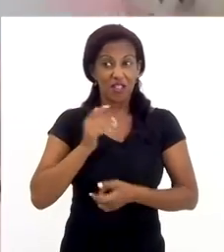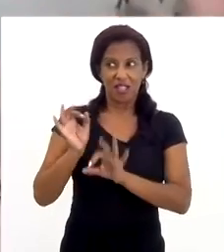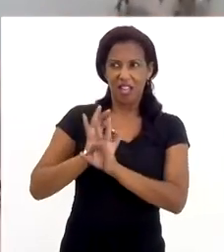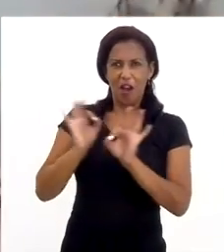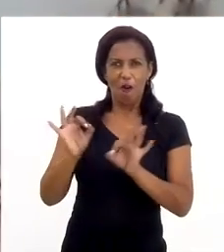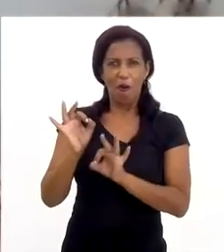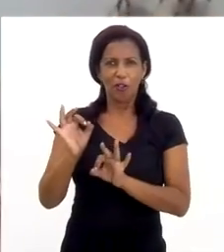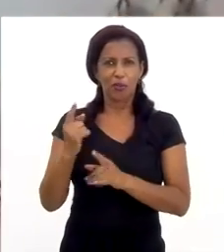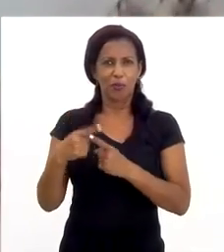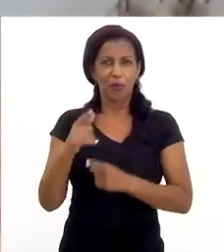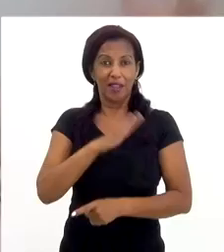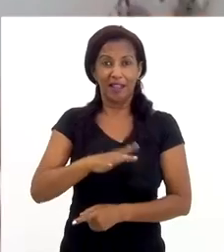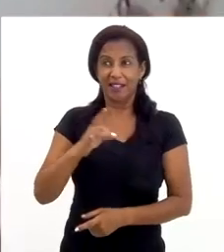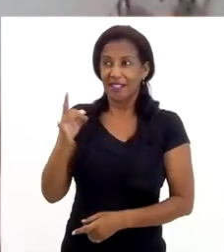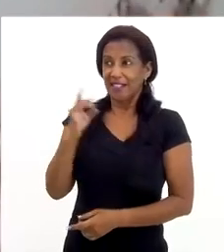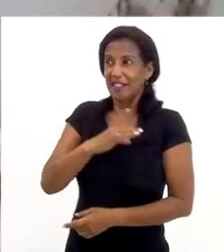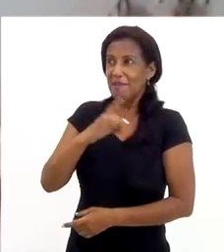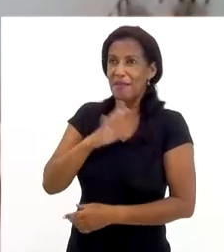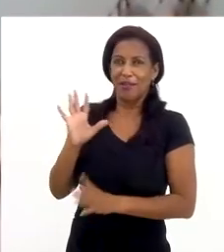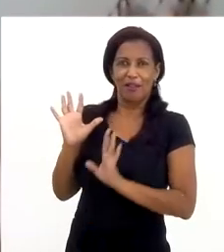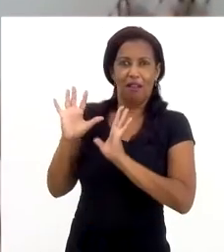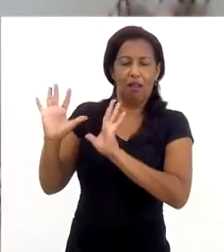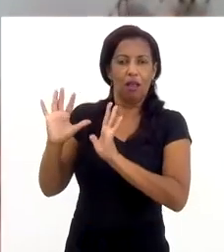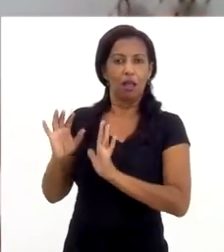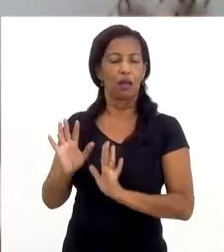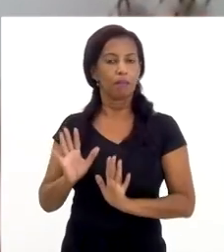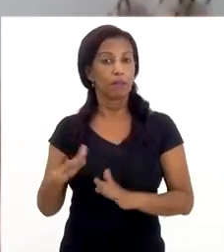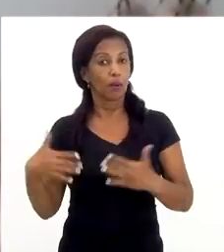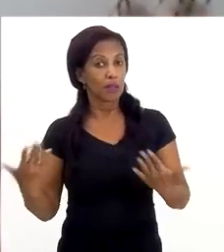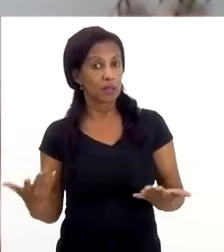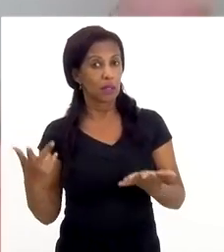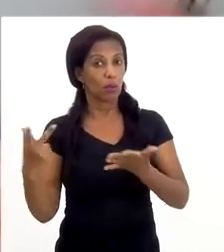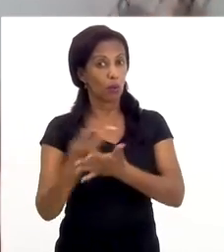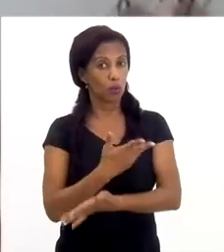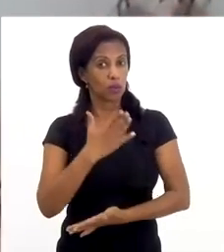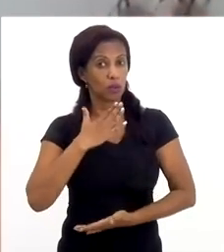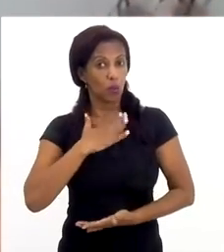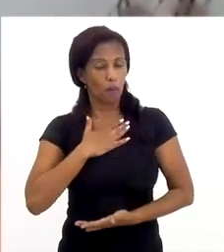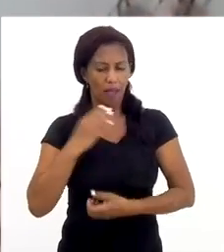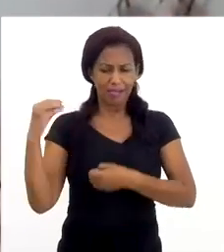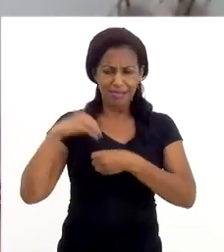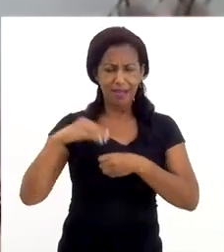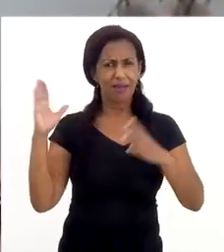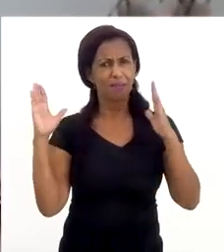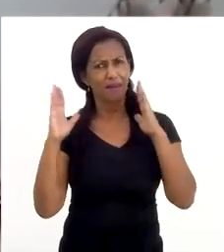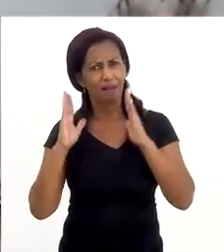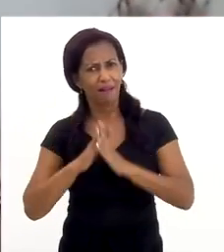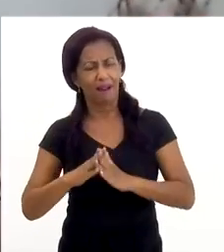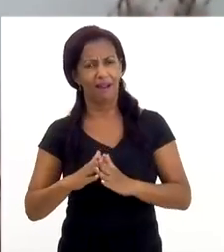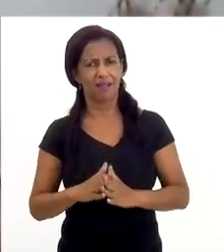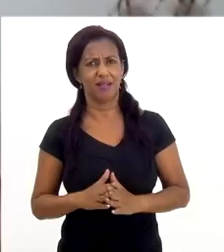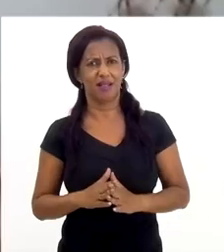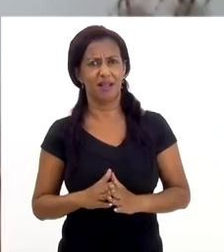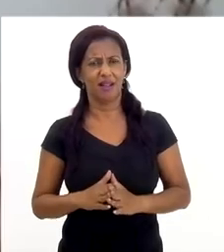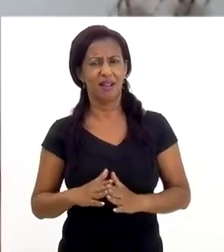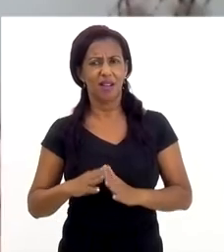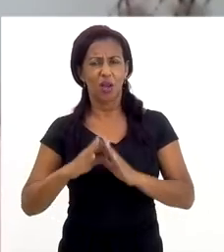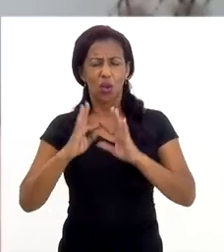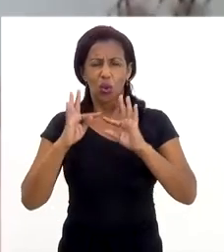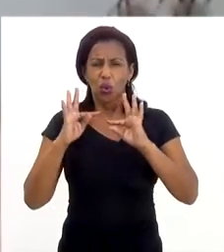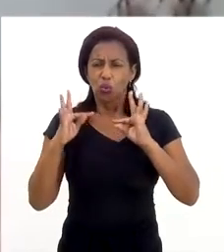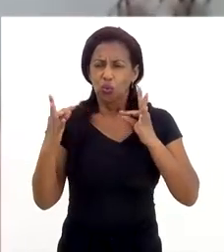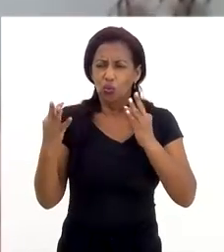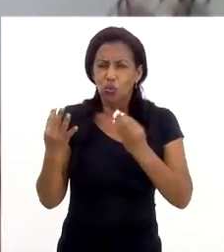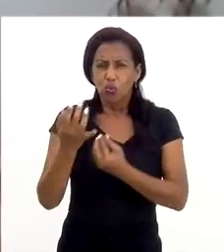Caras e se fosse seria ótimo ter criança ia se assustar e Correria então assim como aconteceu comigo e era dentro de casa